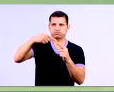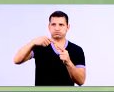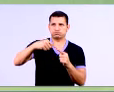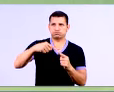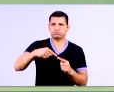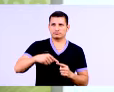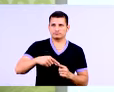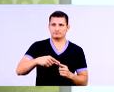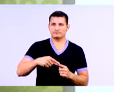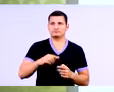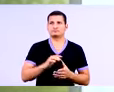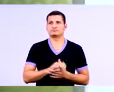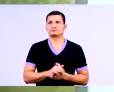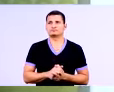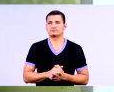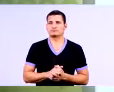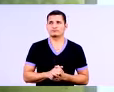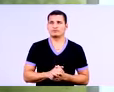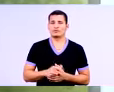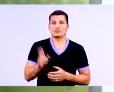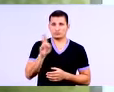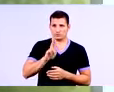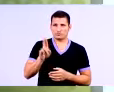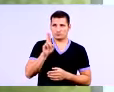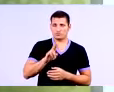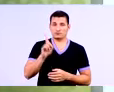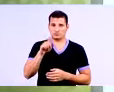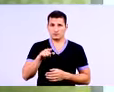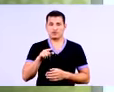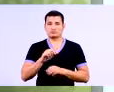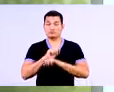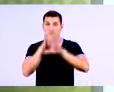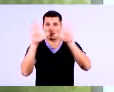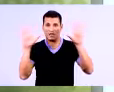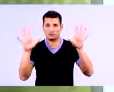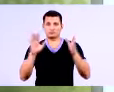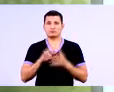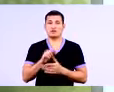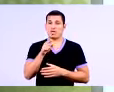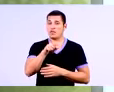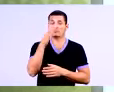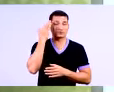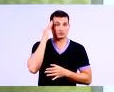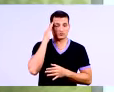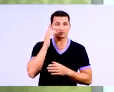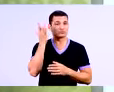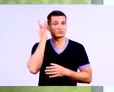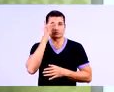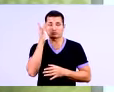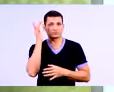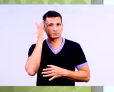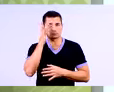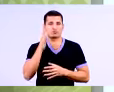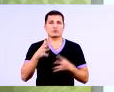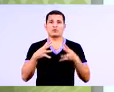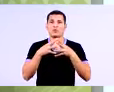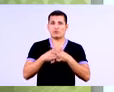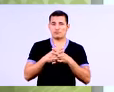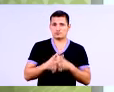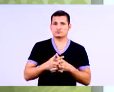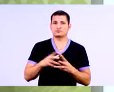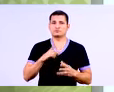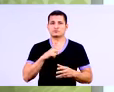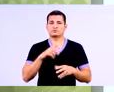Vale esclarecer que, para o usuário, isso é transparente. Ele não entende e não saberá da complexidade que existe